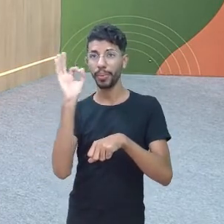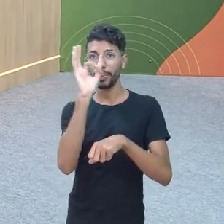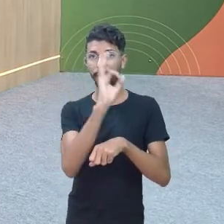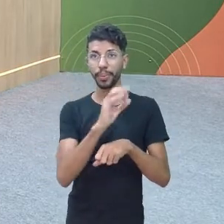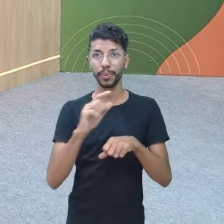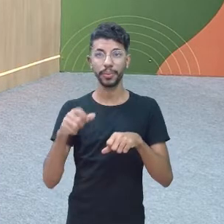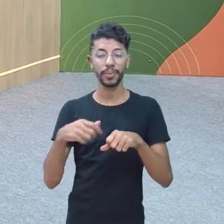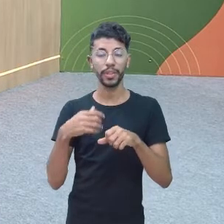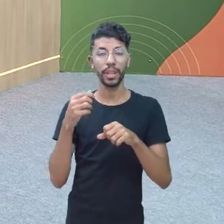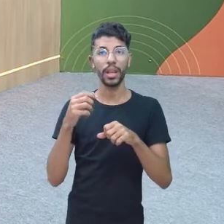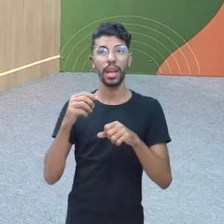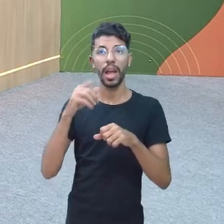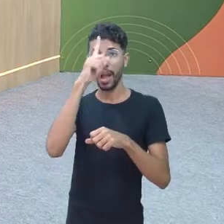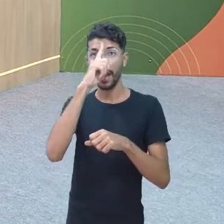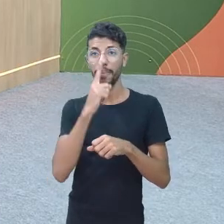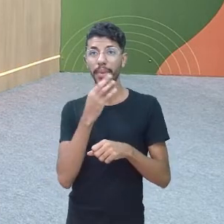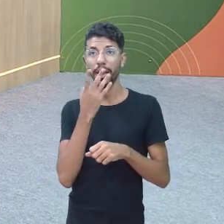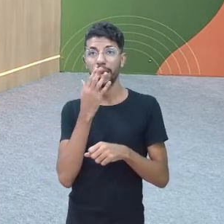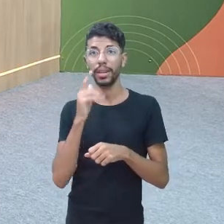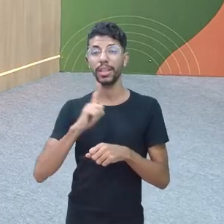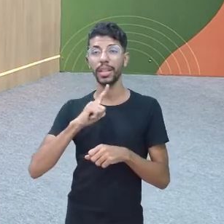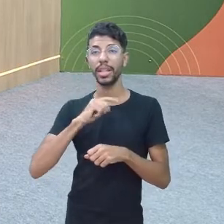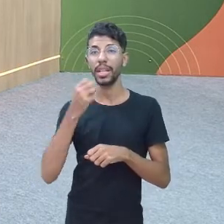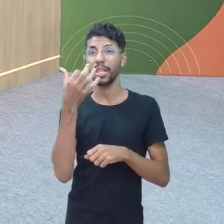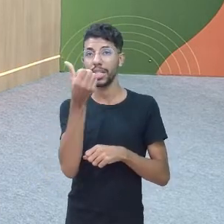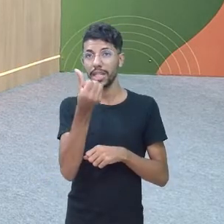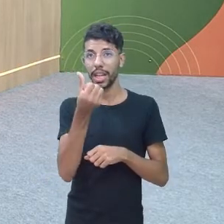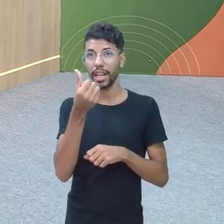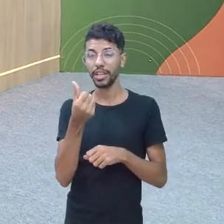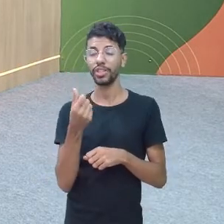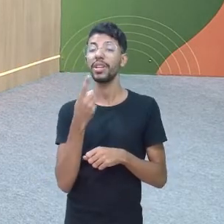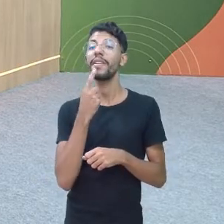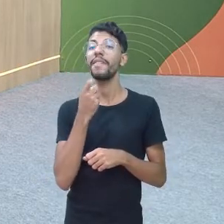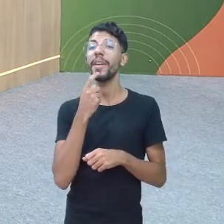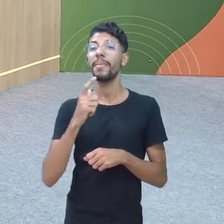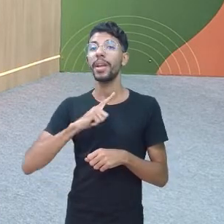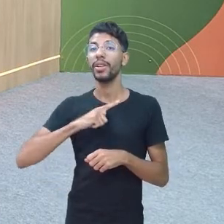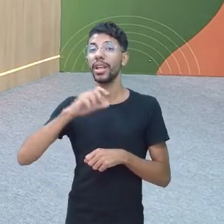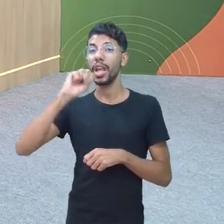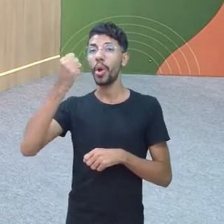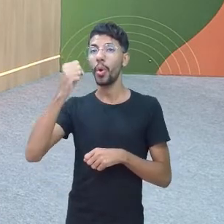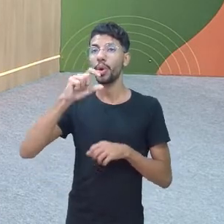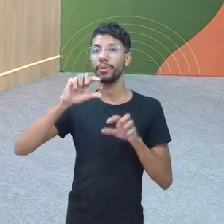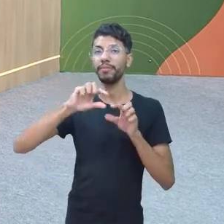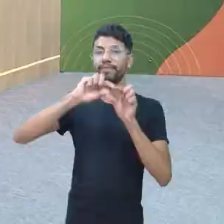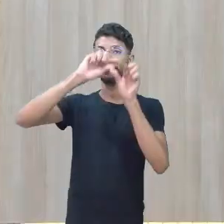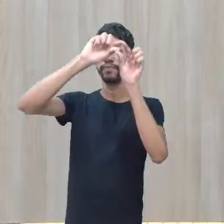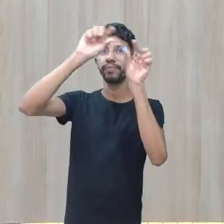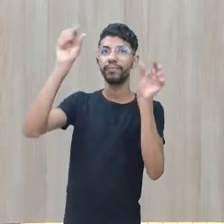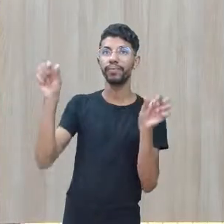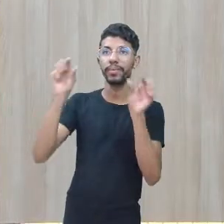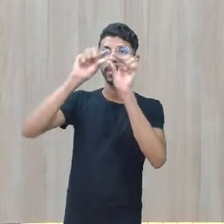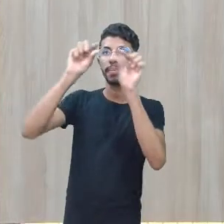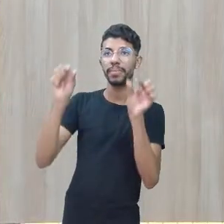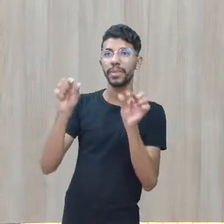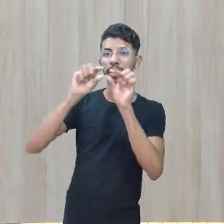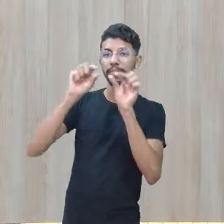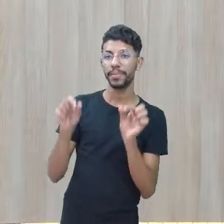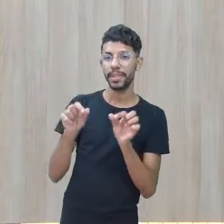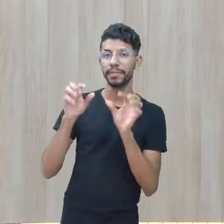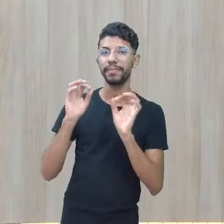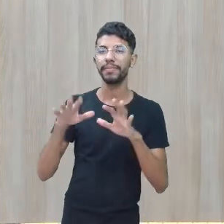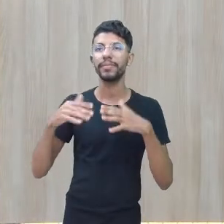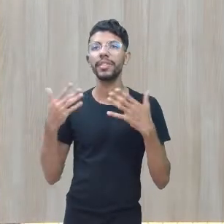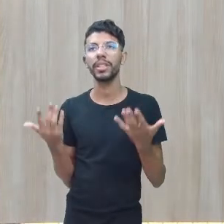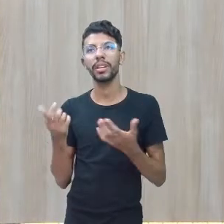tem 6 bolinhas amarelas e a gente tem 8 bolinhas vermelhas, tá certo? Então, a ideia aqui dessa